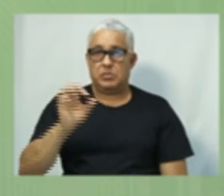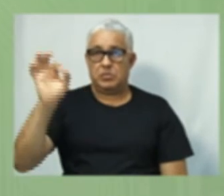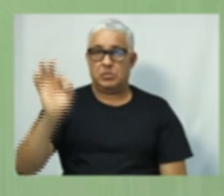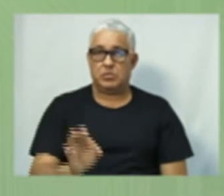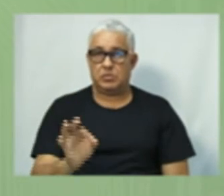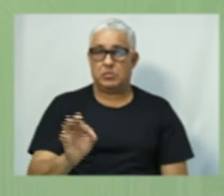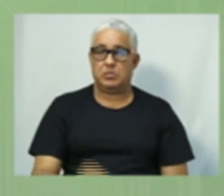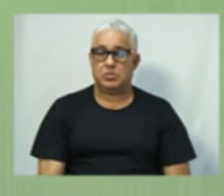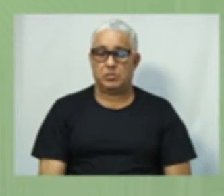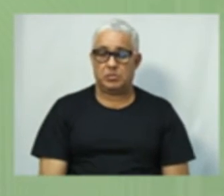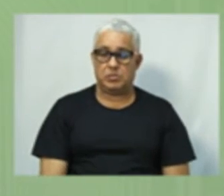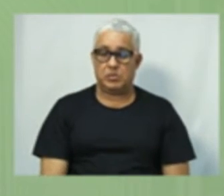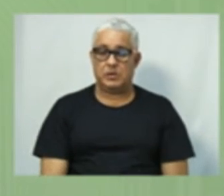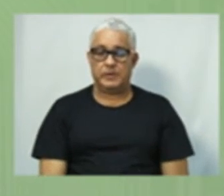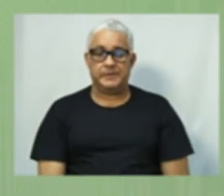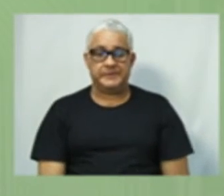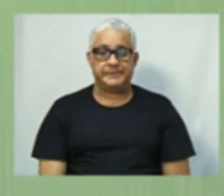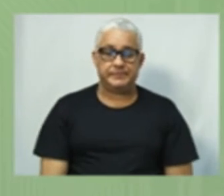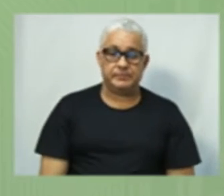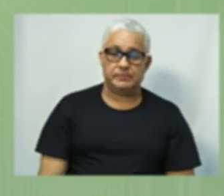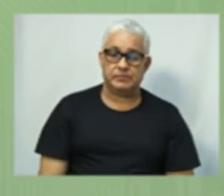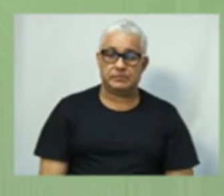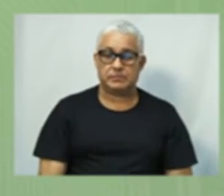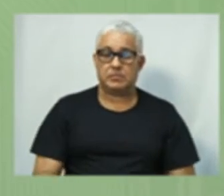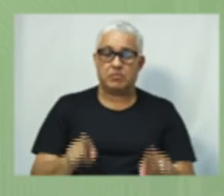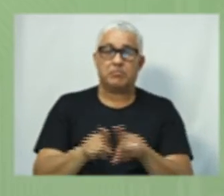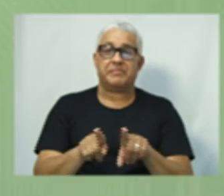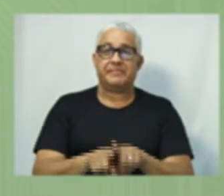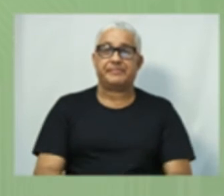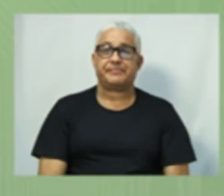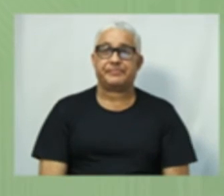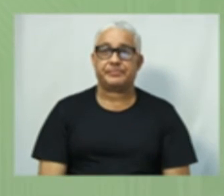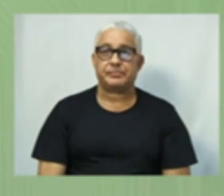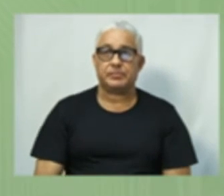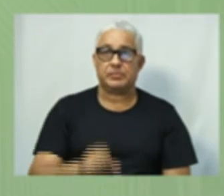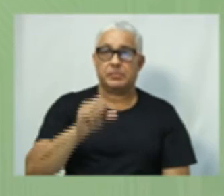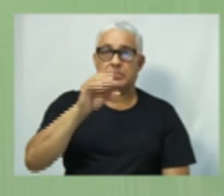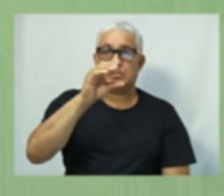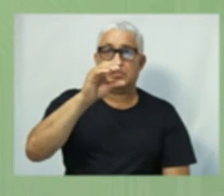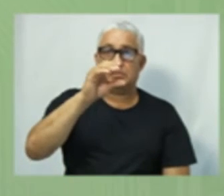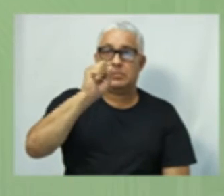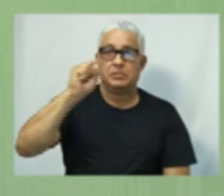renda, 1,20 e no caso do CSL,